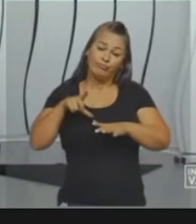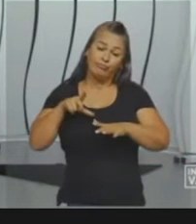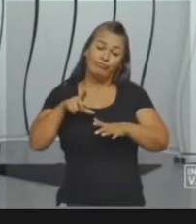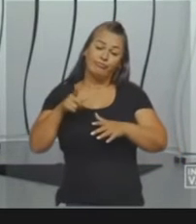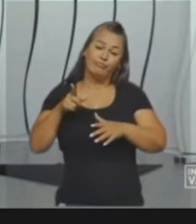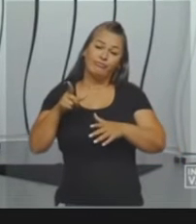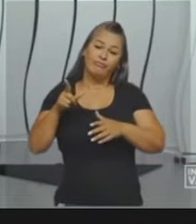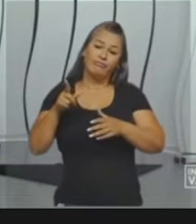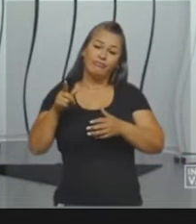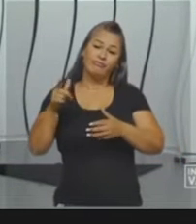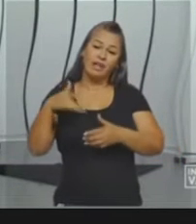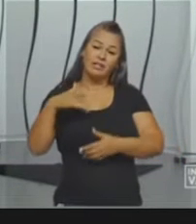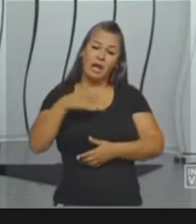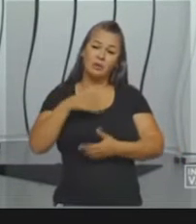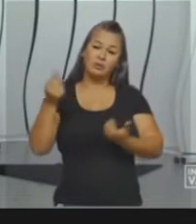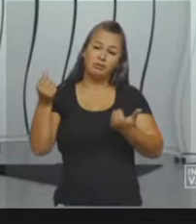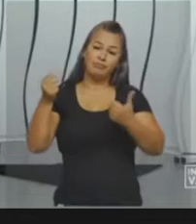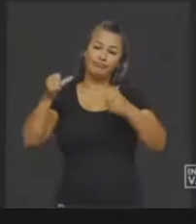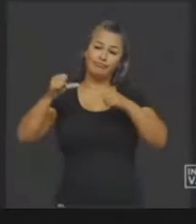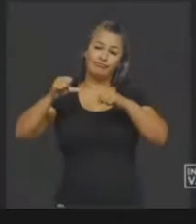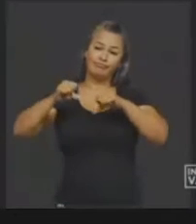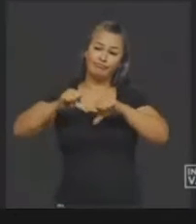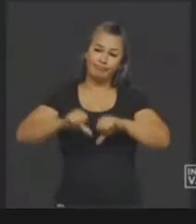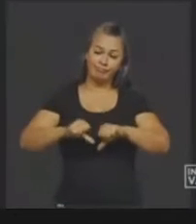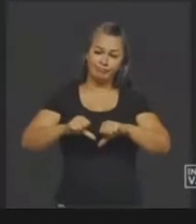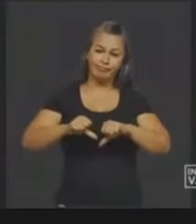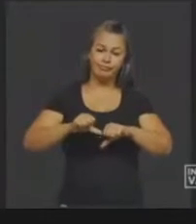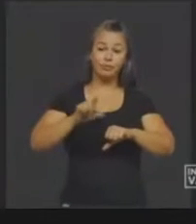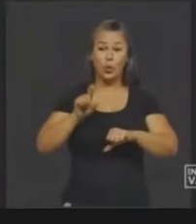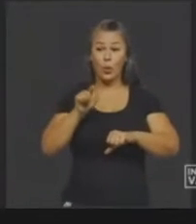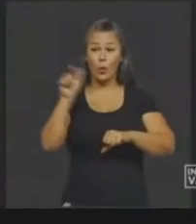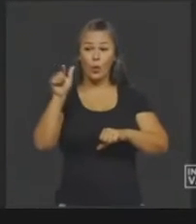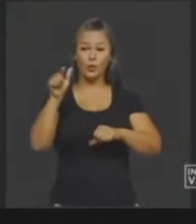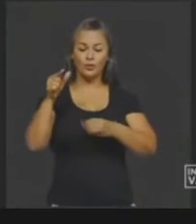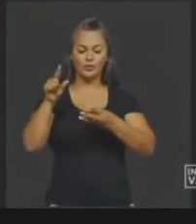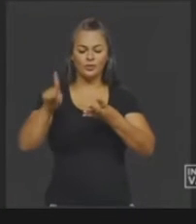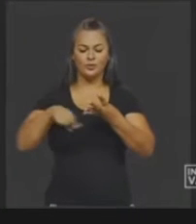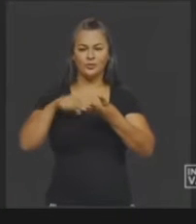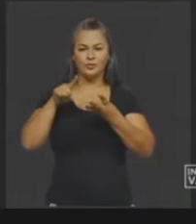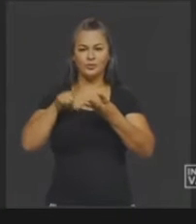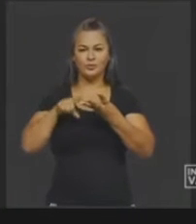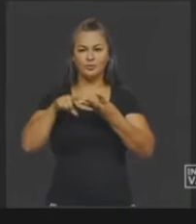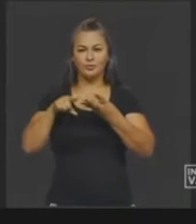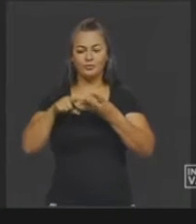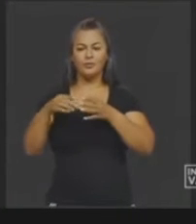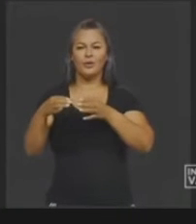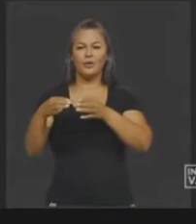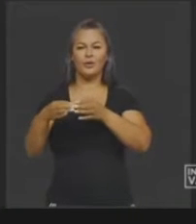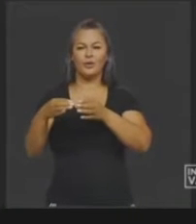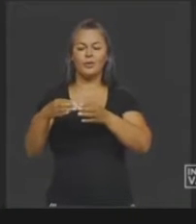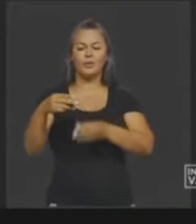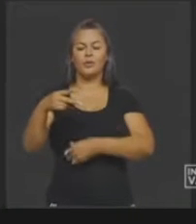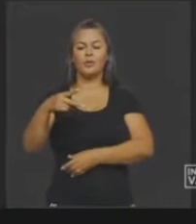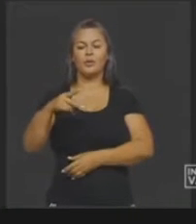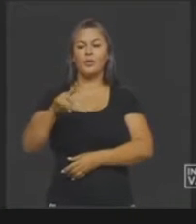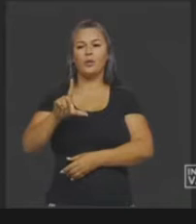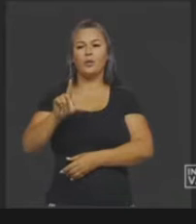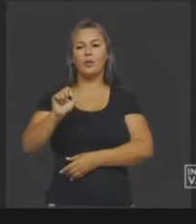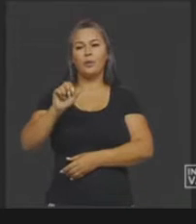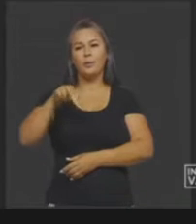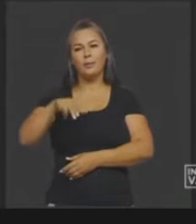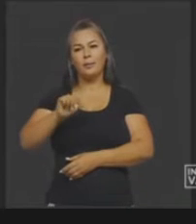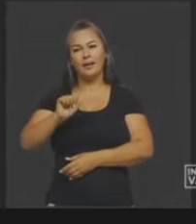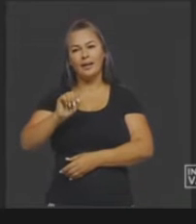tá? Vamos agora para o reino Plantae, ou Plantae. Este reino, então, é representado pelas plantas. Tá aqui uma